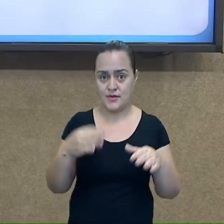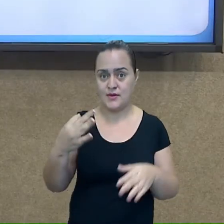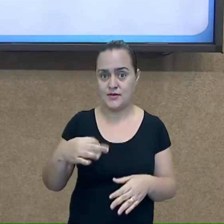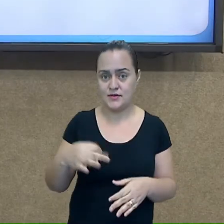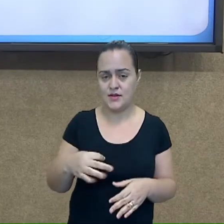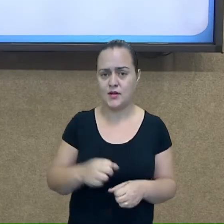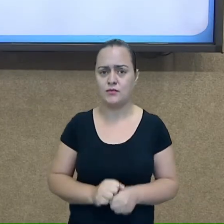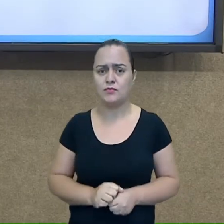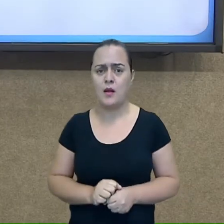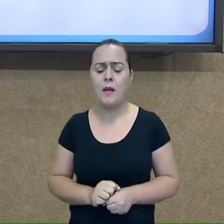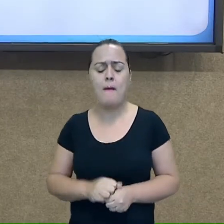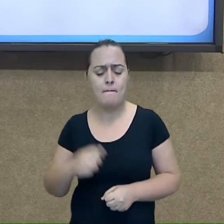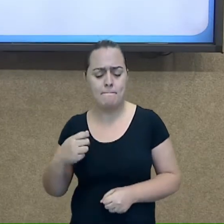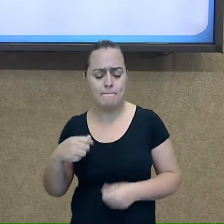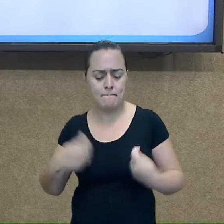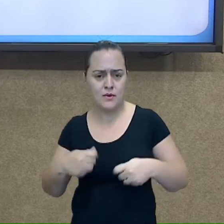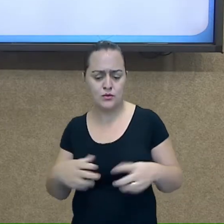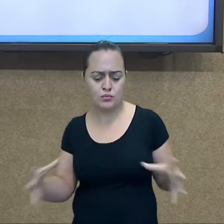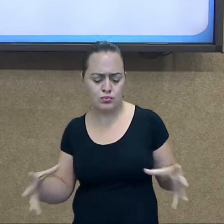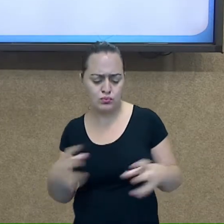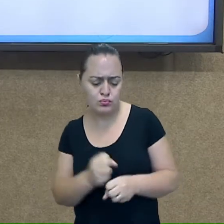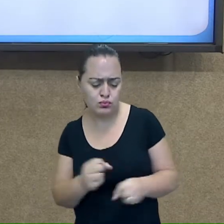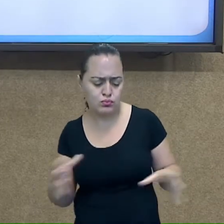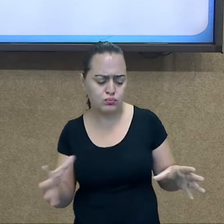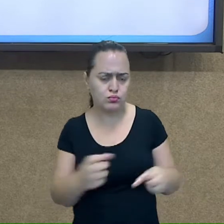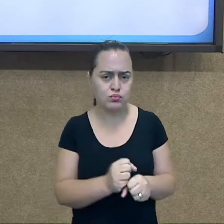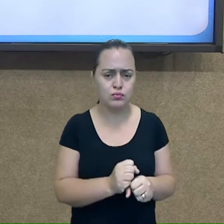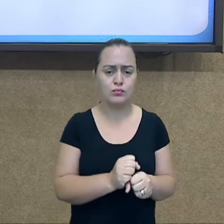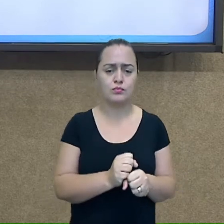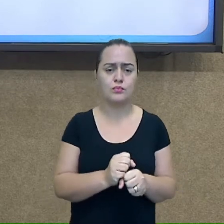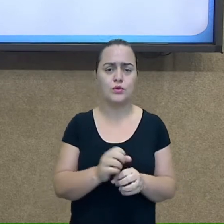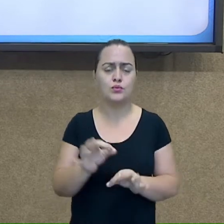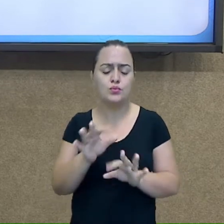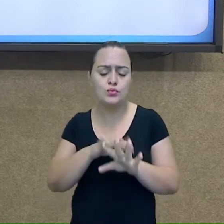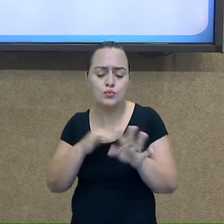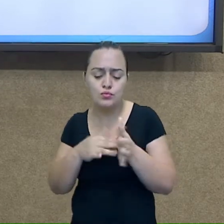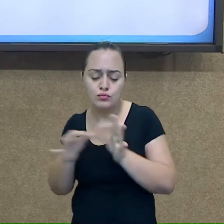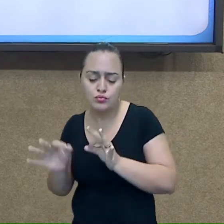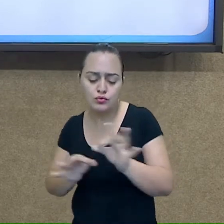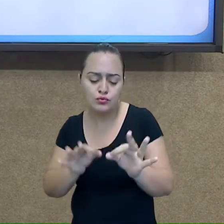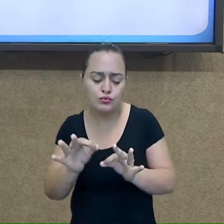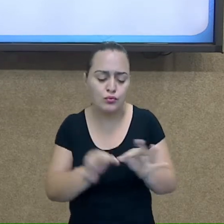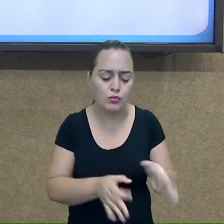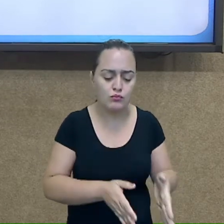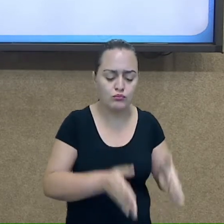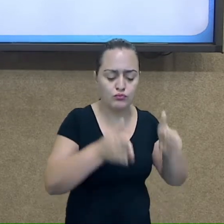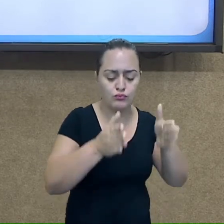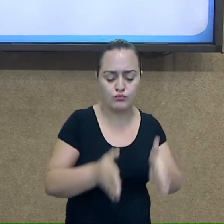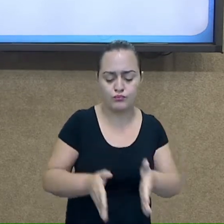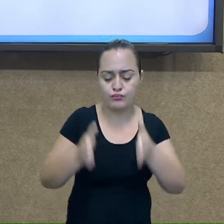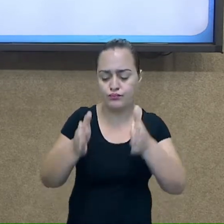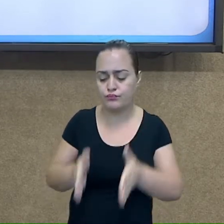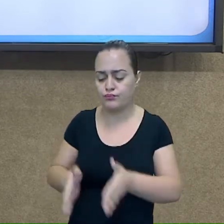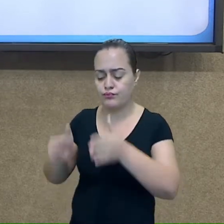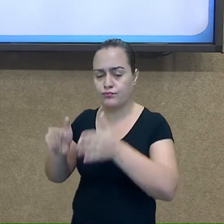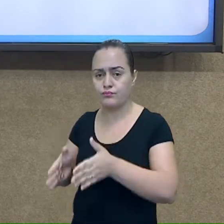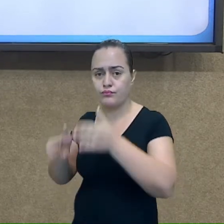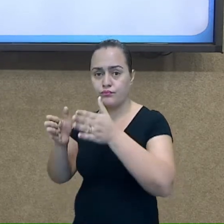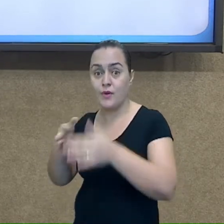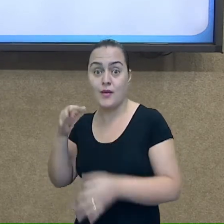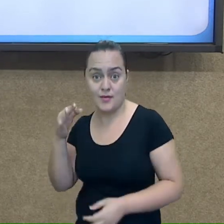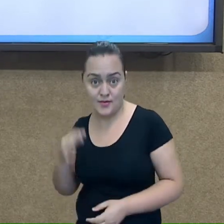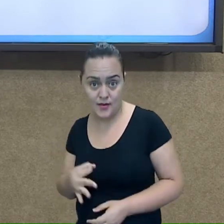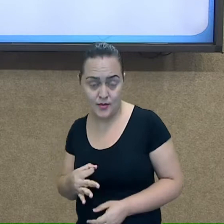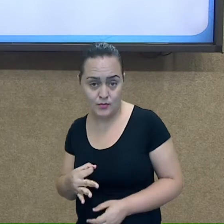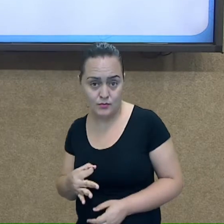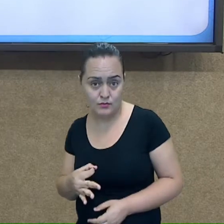vários tijolos organizados e devidamente postos no seu lugar. A célula,